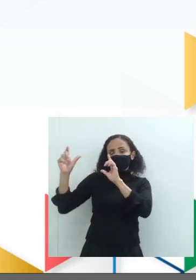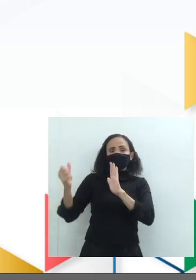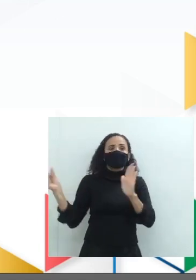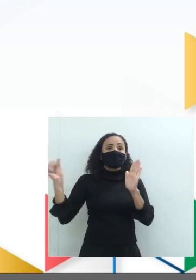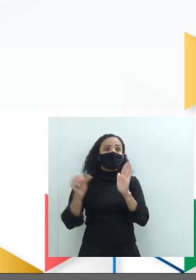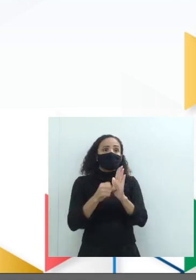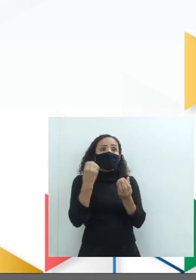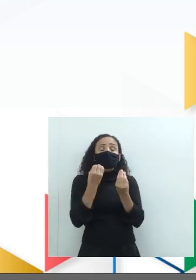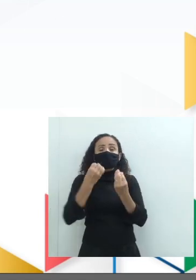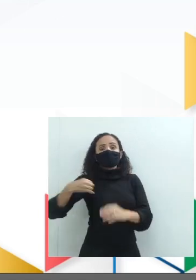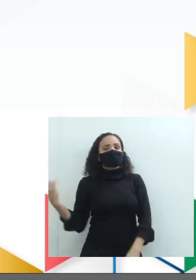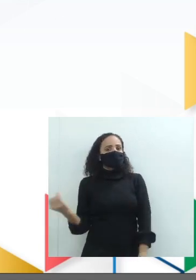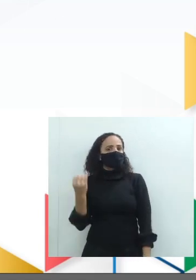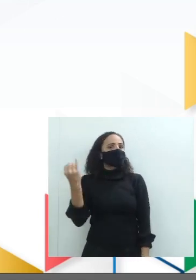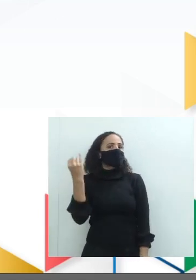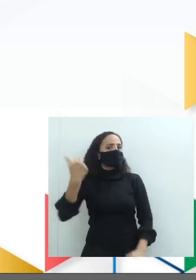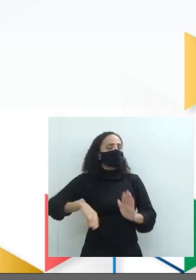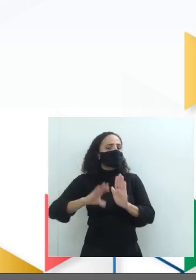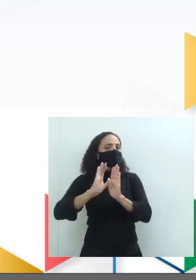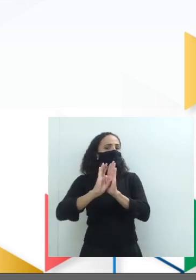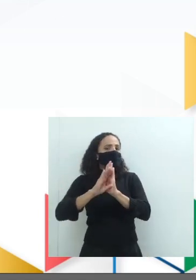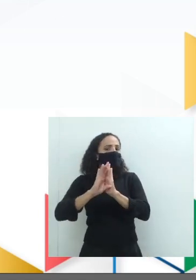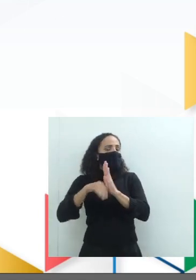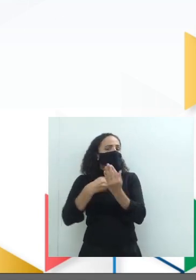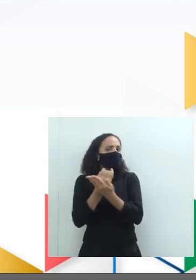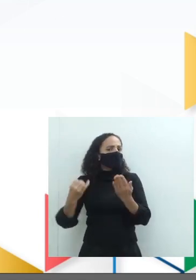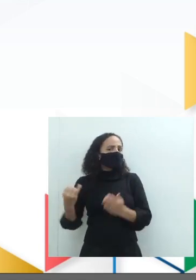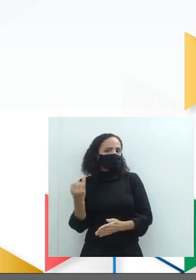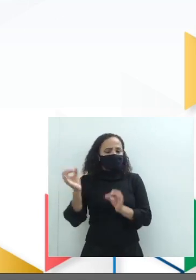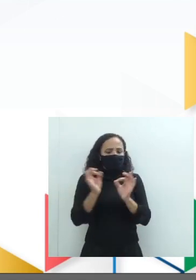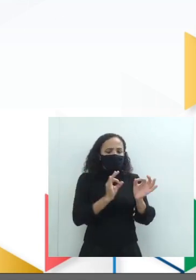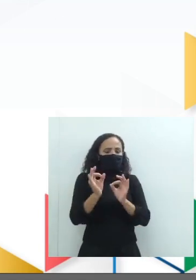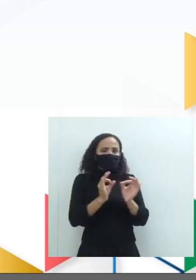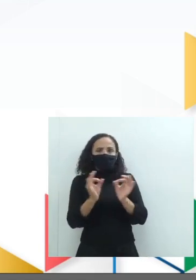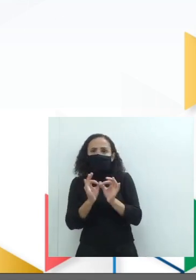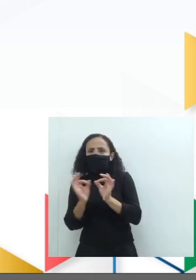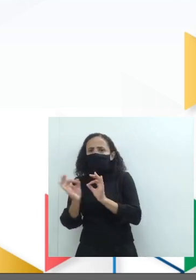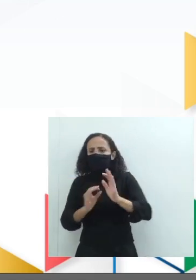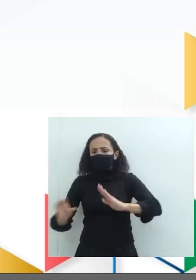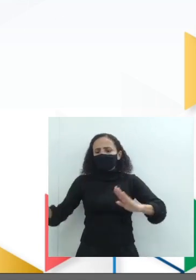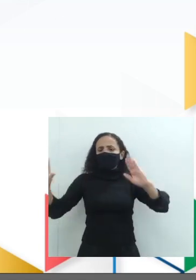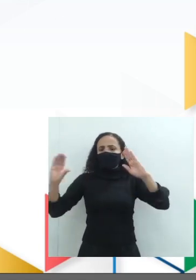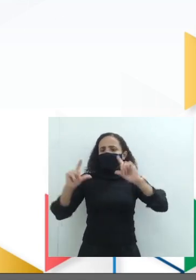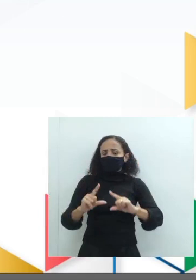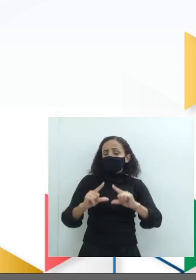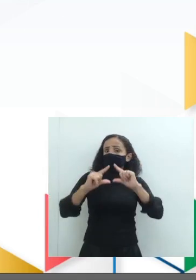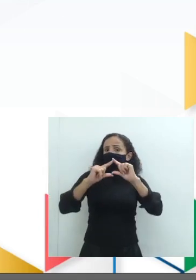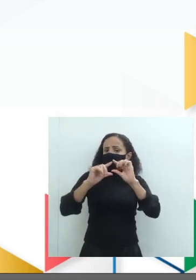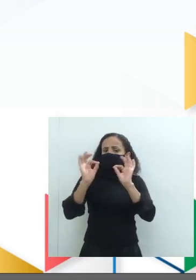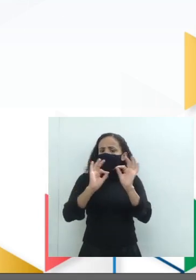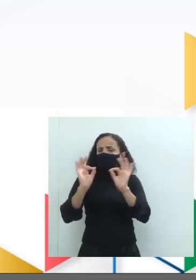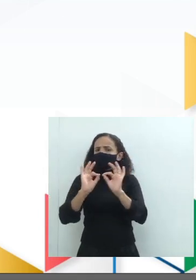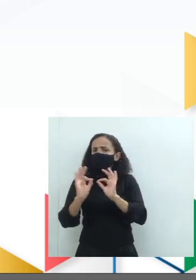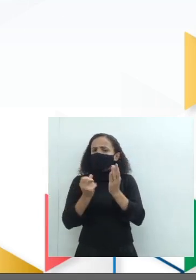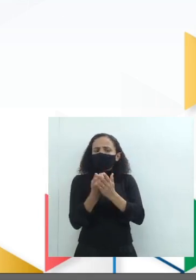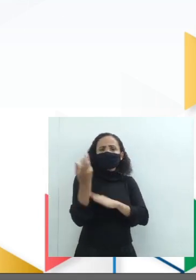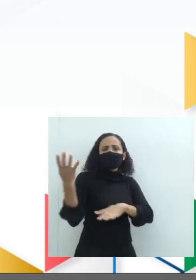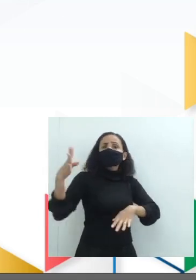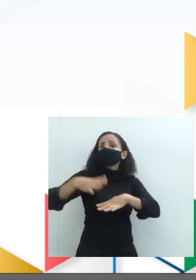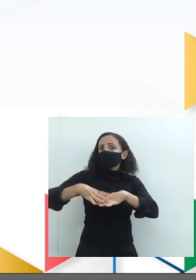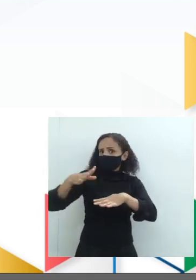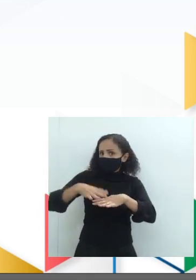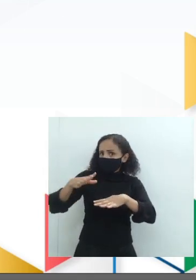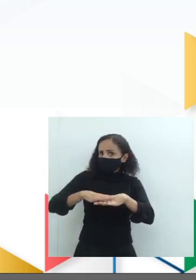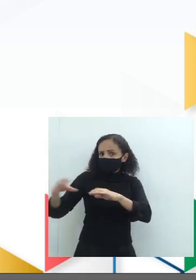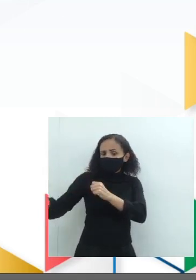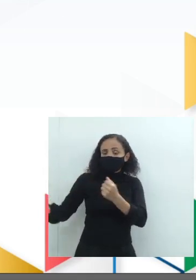Primeiro, qual a importância do triângulo na construção, na arquitetura, nas artes e por que a matemática serve